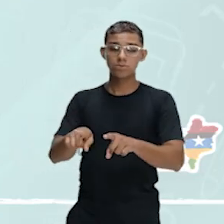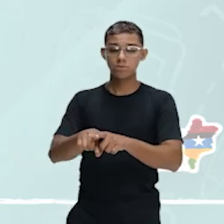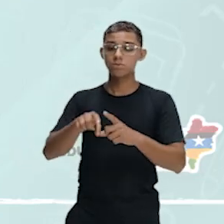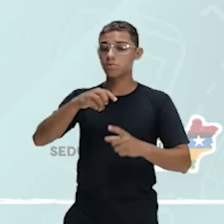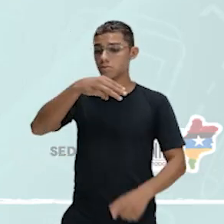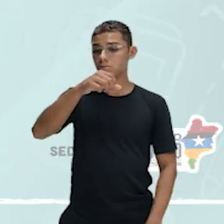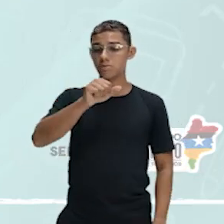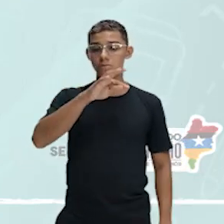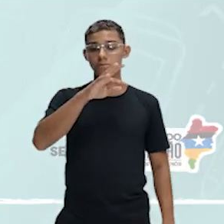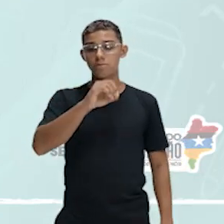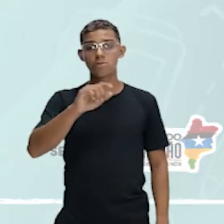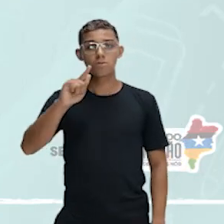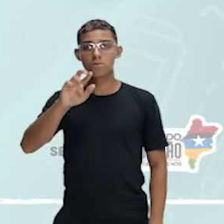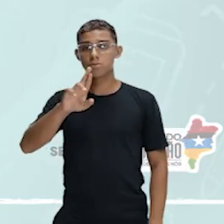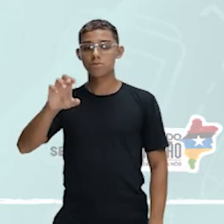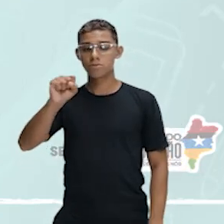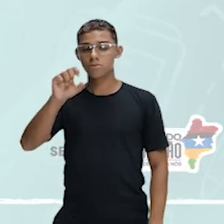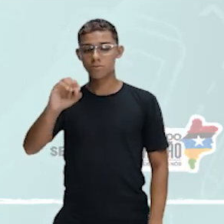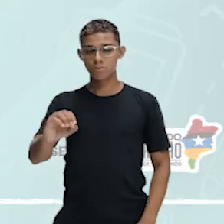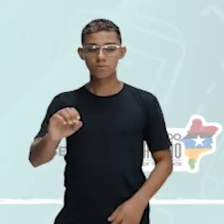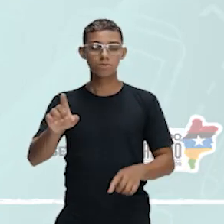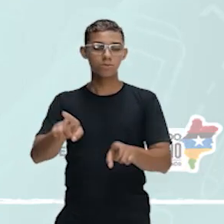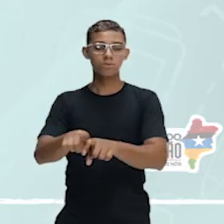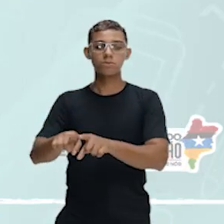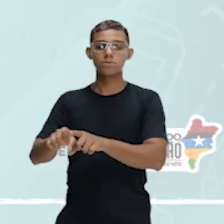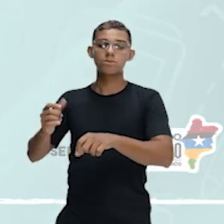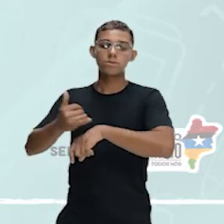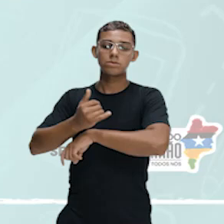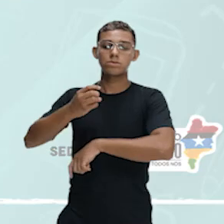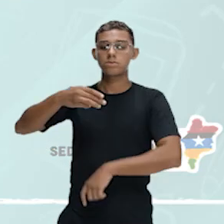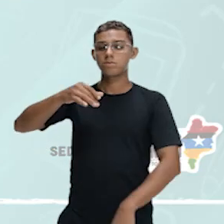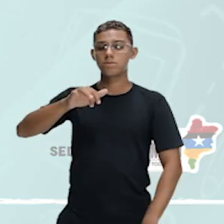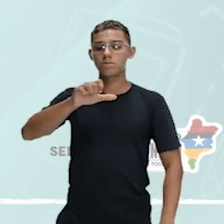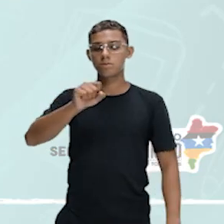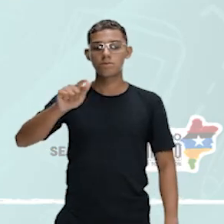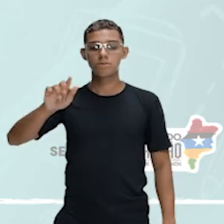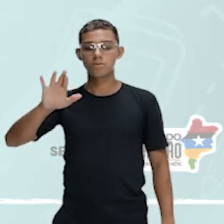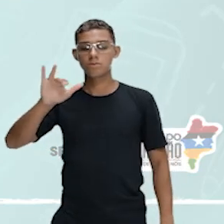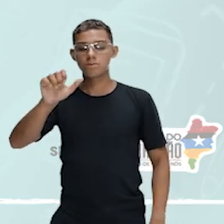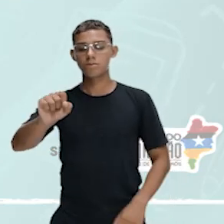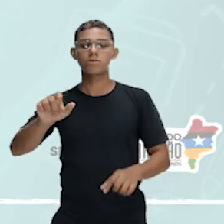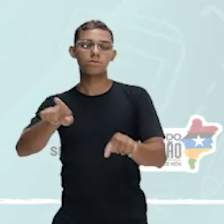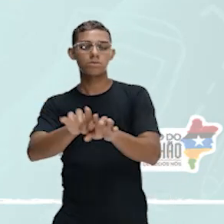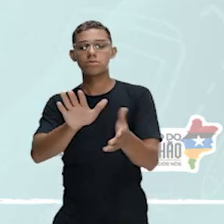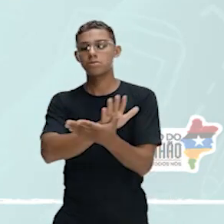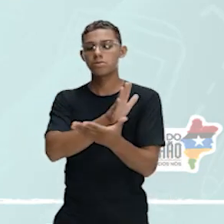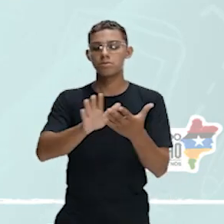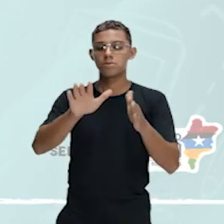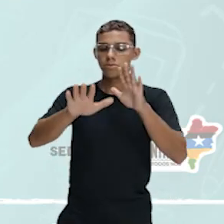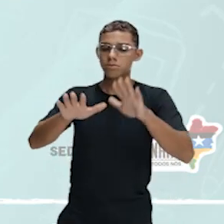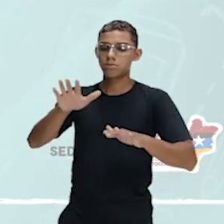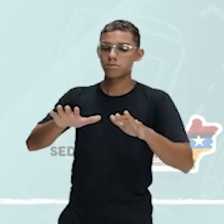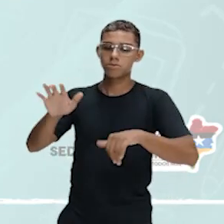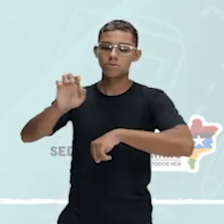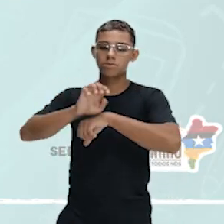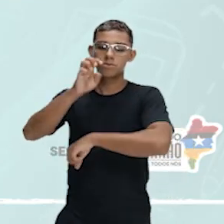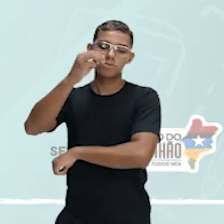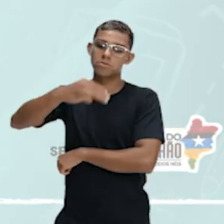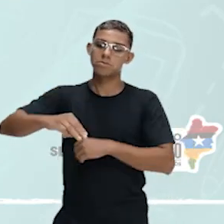alguns locais aqui do Maranhão, do Piauí também, que a gente vai encontrar o cerrado. O cerrado é um tipo